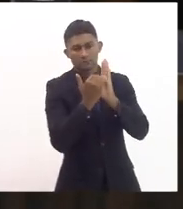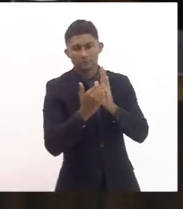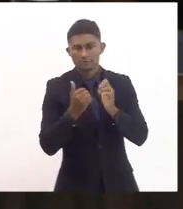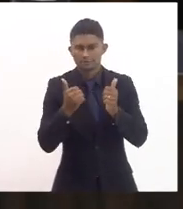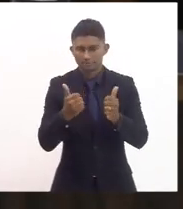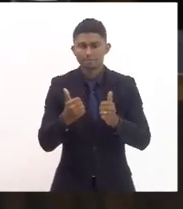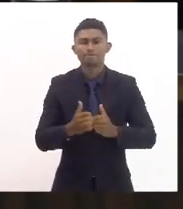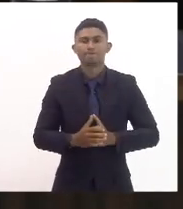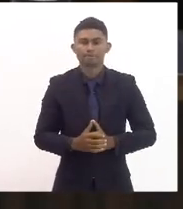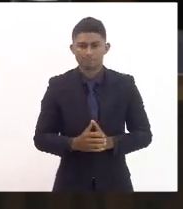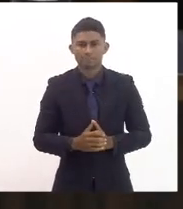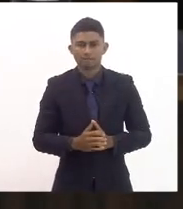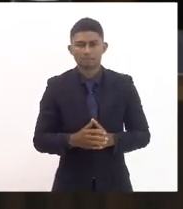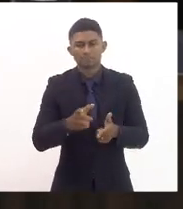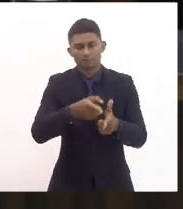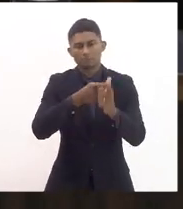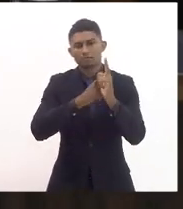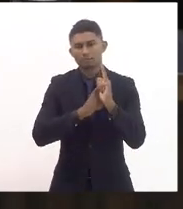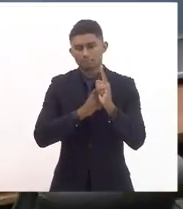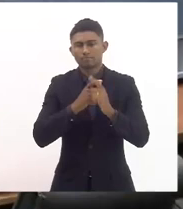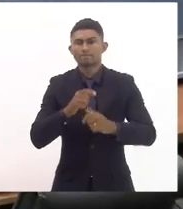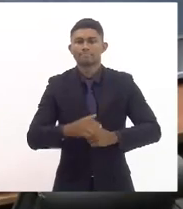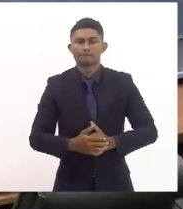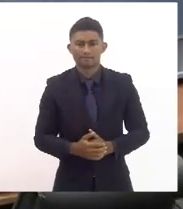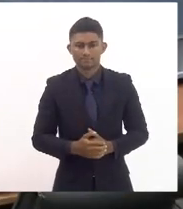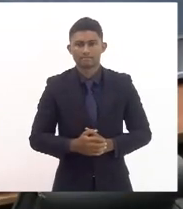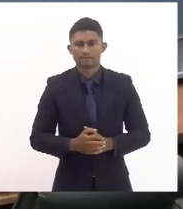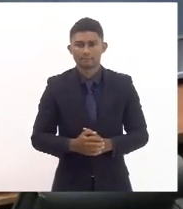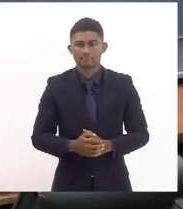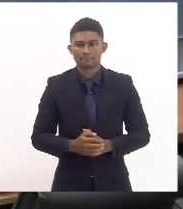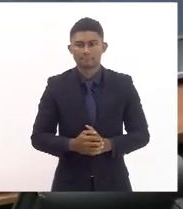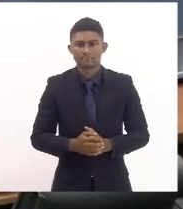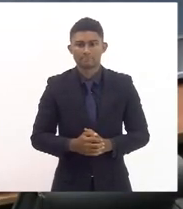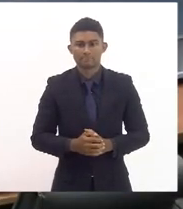dia está suspensa a sessão